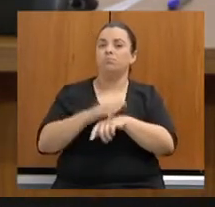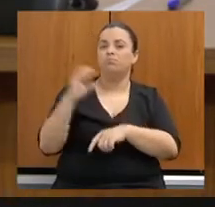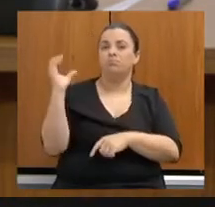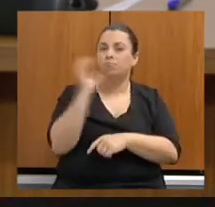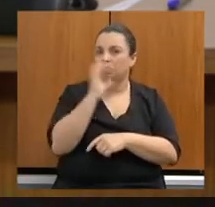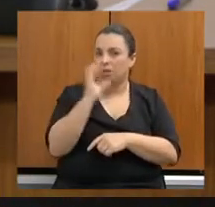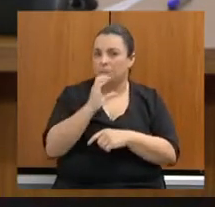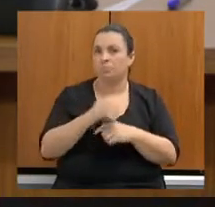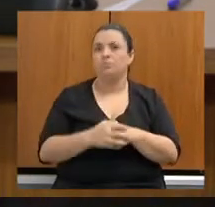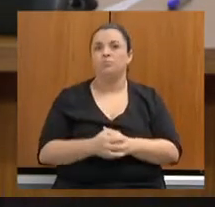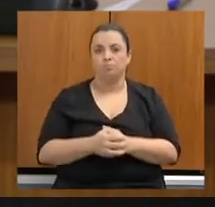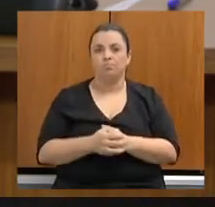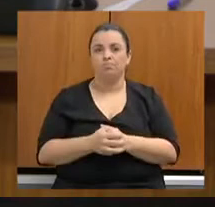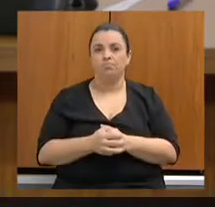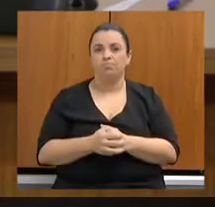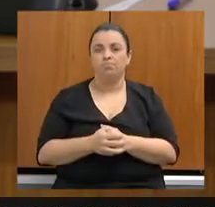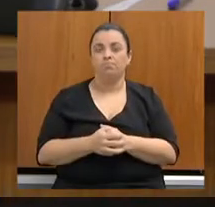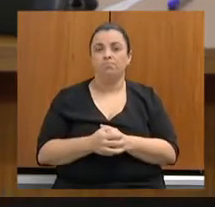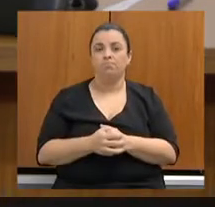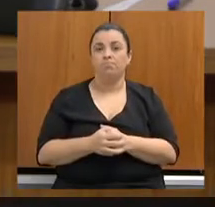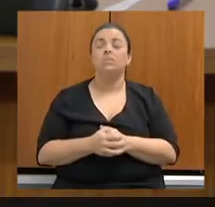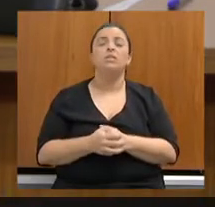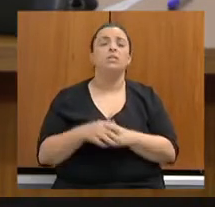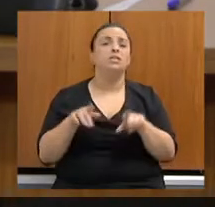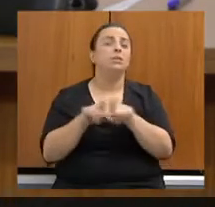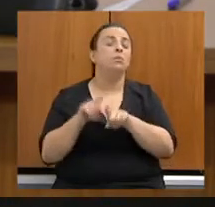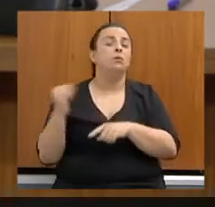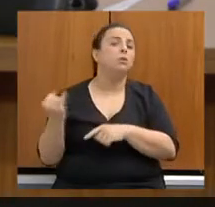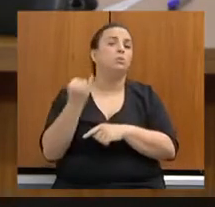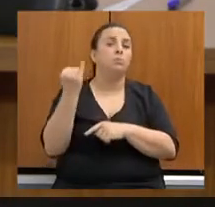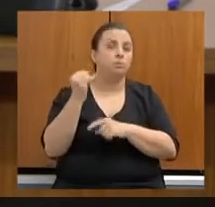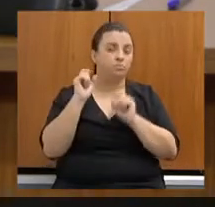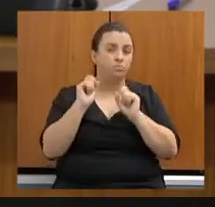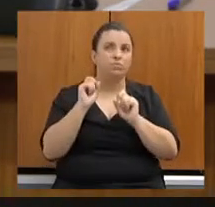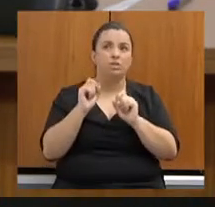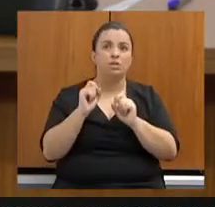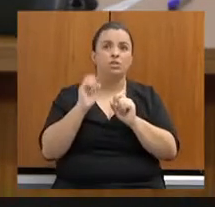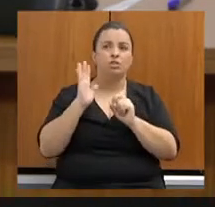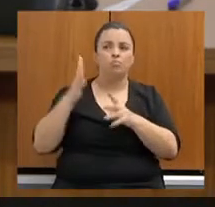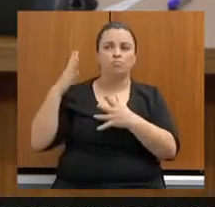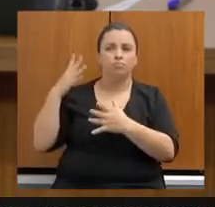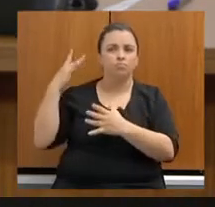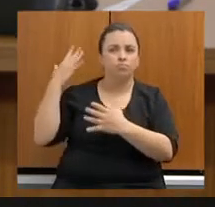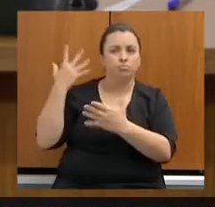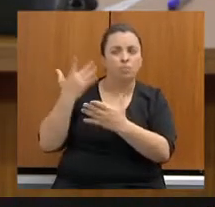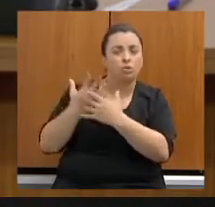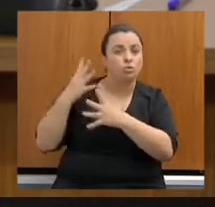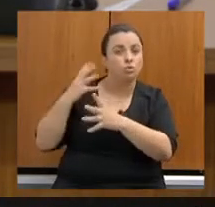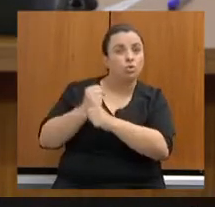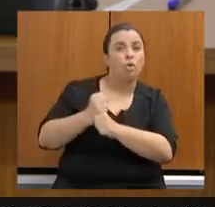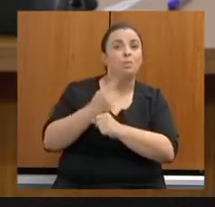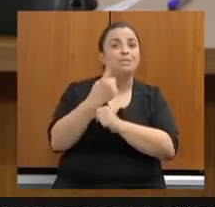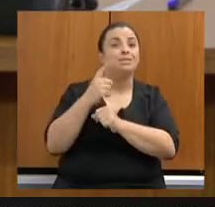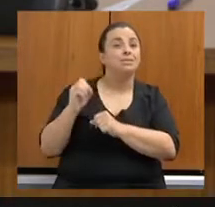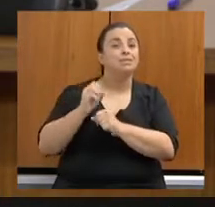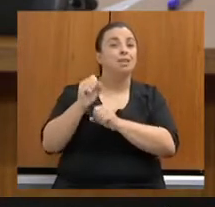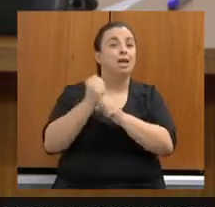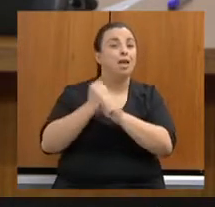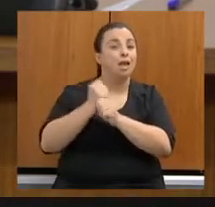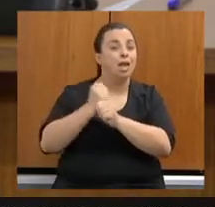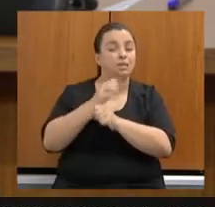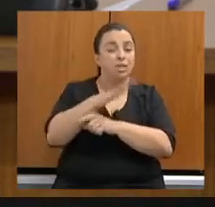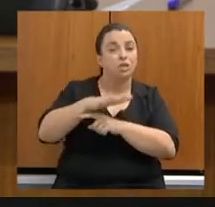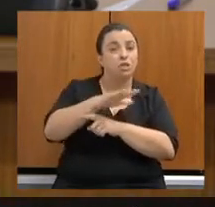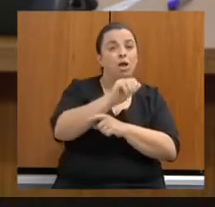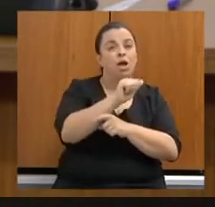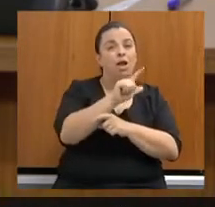um é algo muito importante que depois tem anos que as regiões de a lagoa e Mantiqueira de